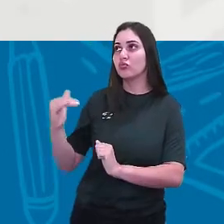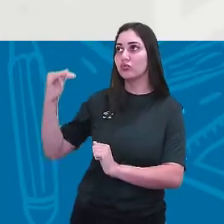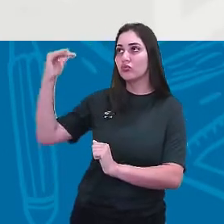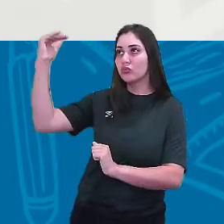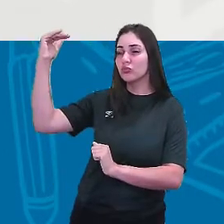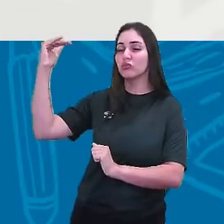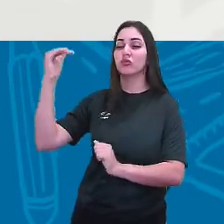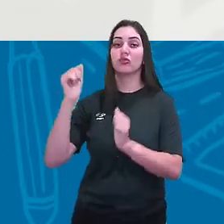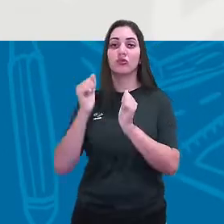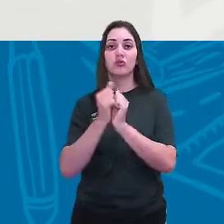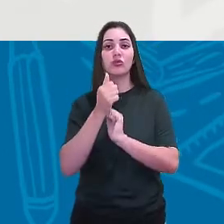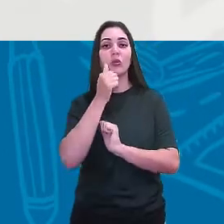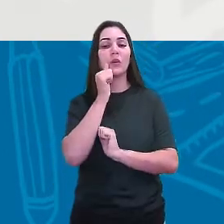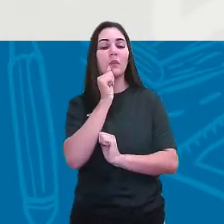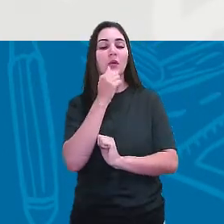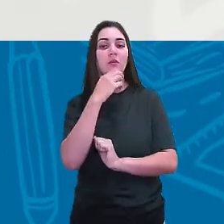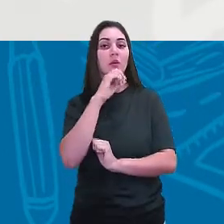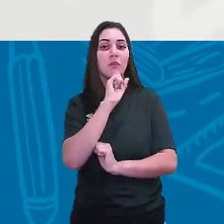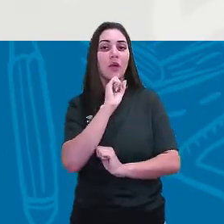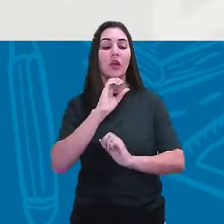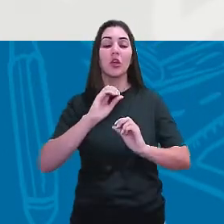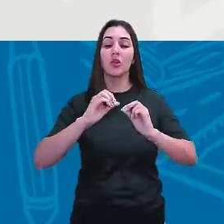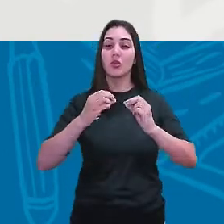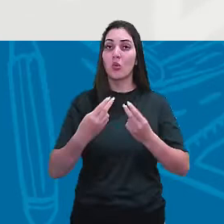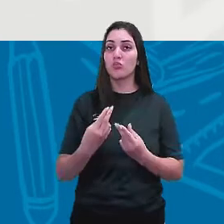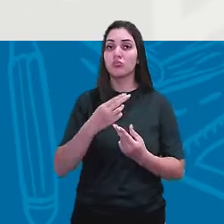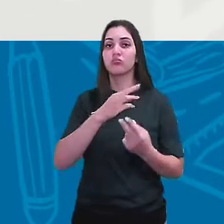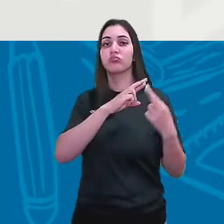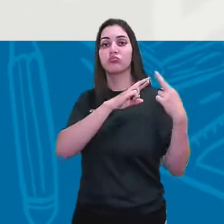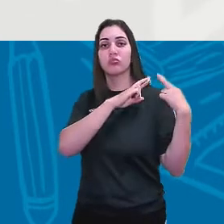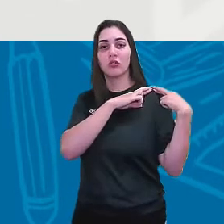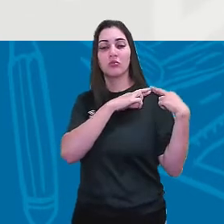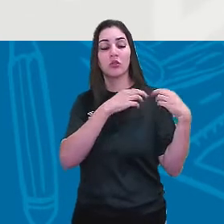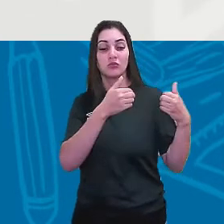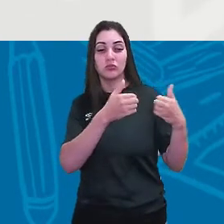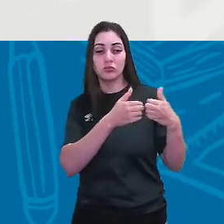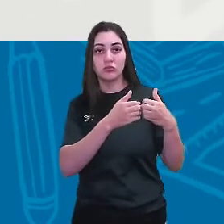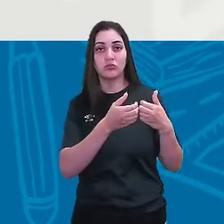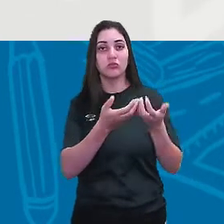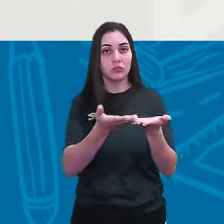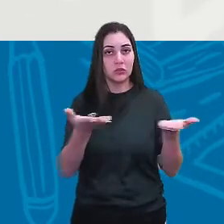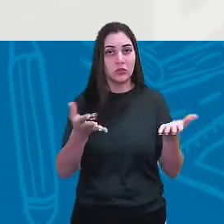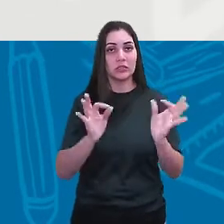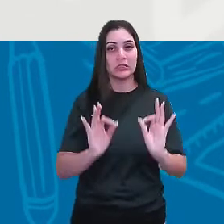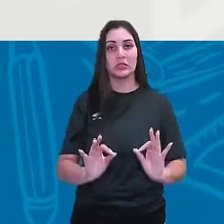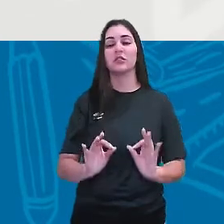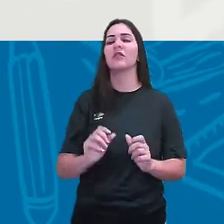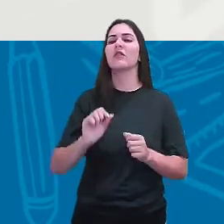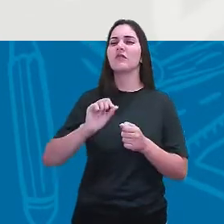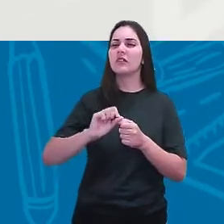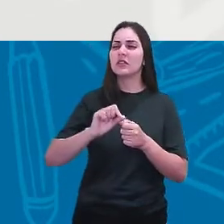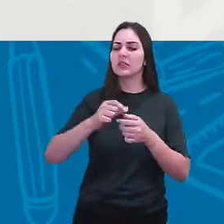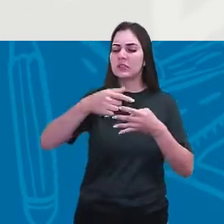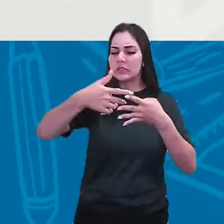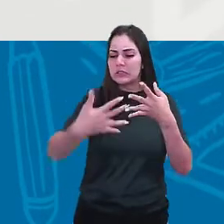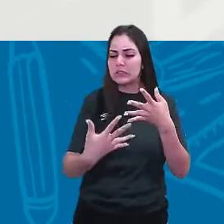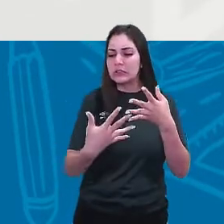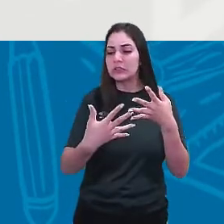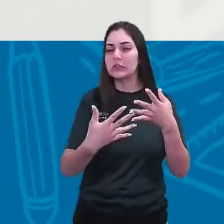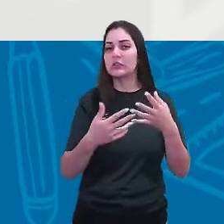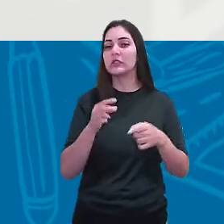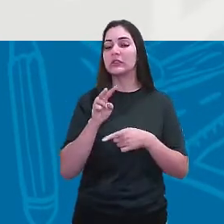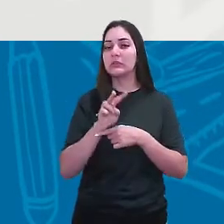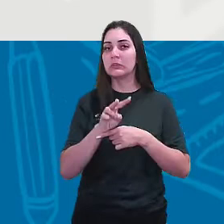Fazer com seu pai, com a sua mãe ou com um responsável perto de você. Fazendo isso daí, tendo essas formas de